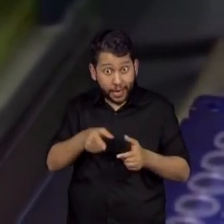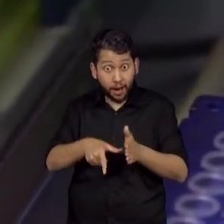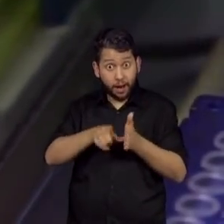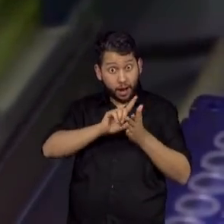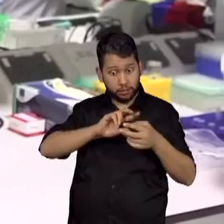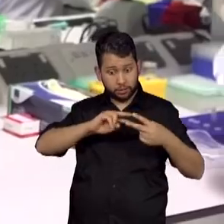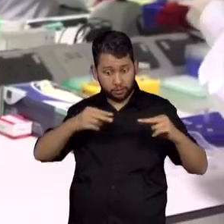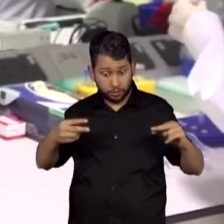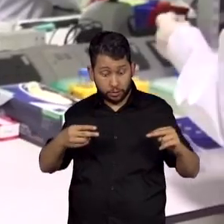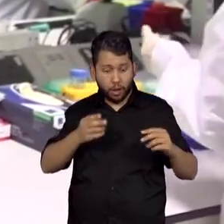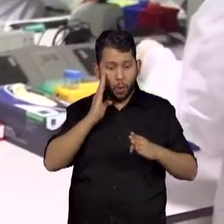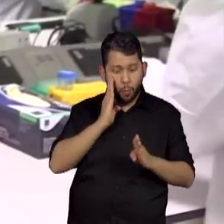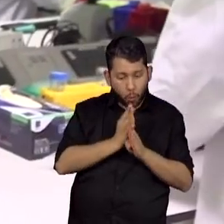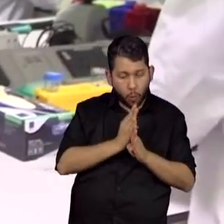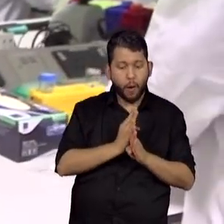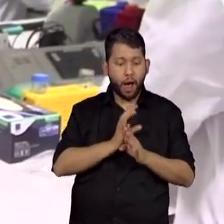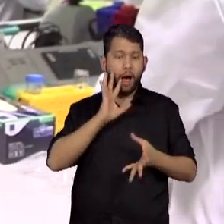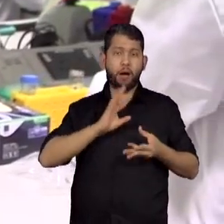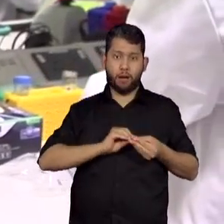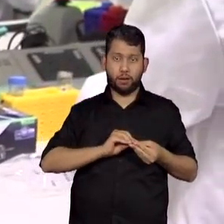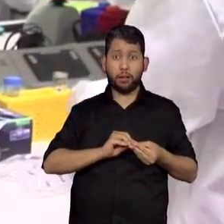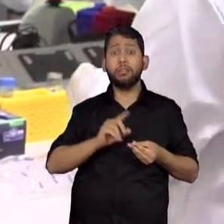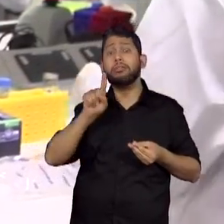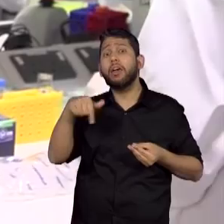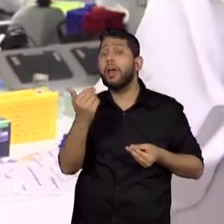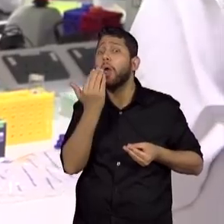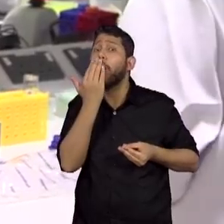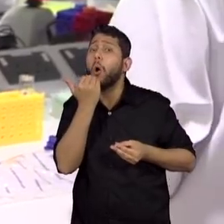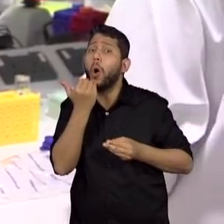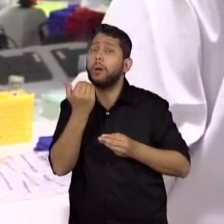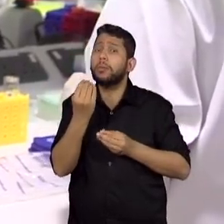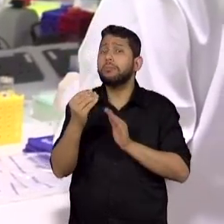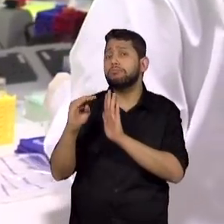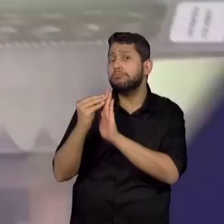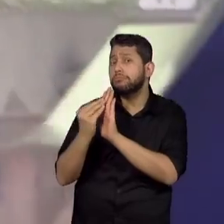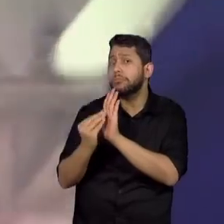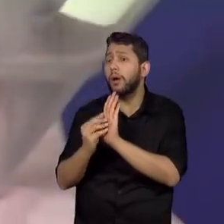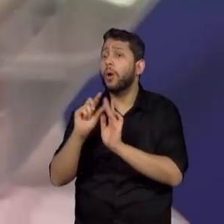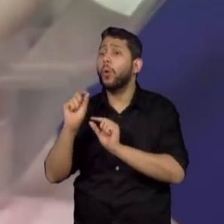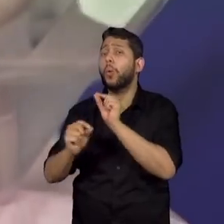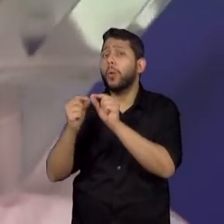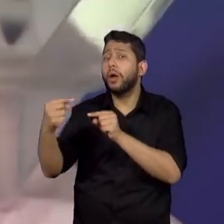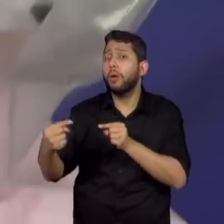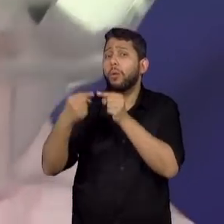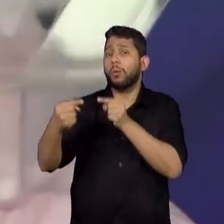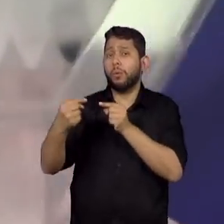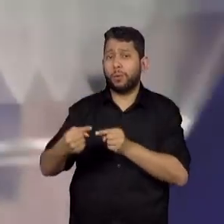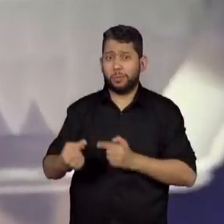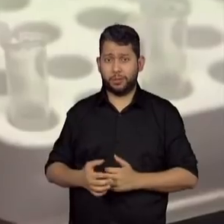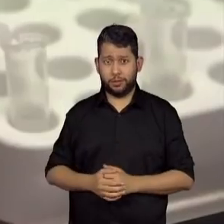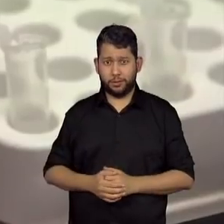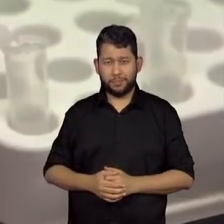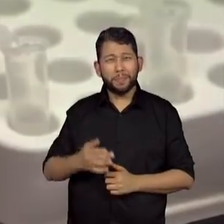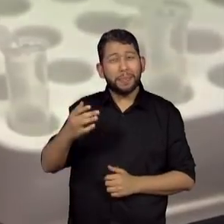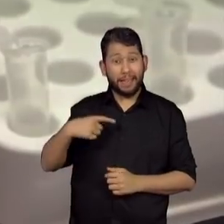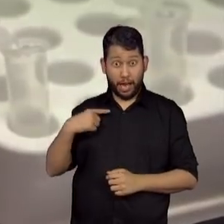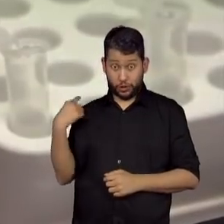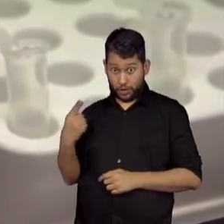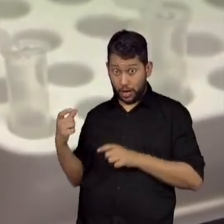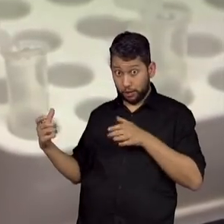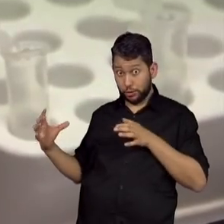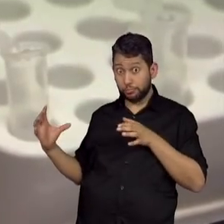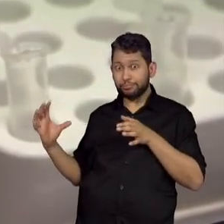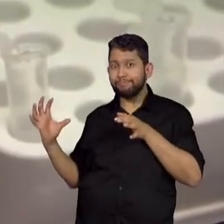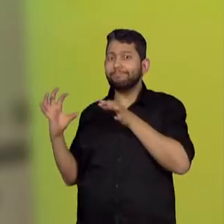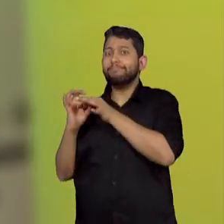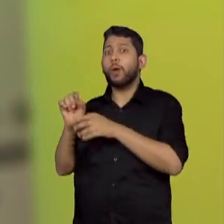dieta preventiva ou atitudes preventivas. Nós vamos participar junto com os médicos,